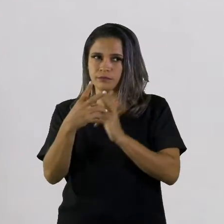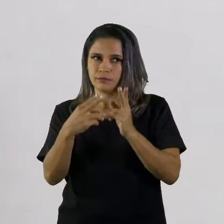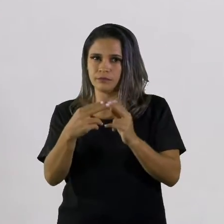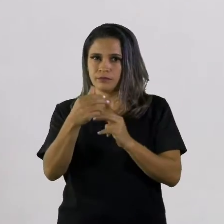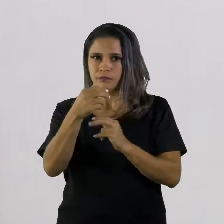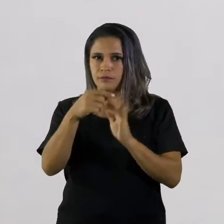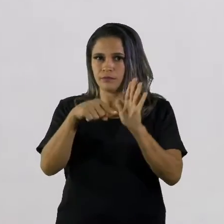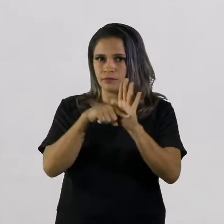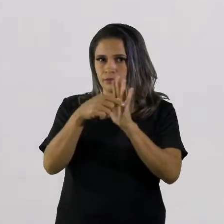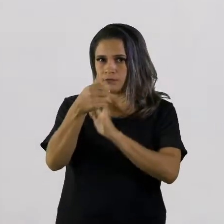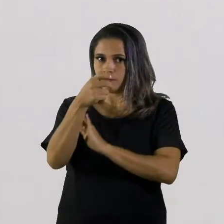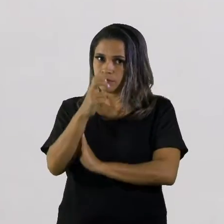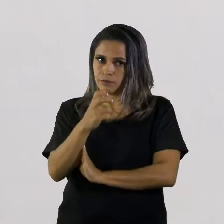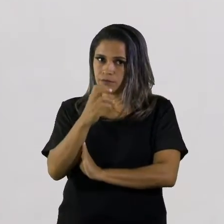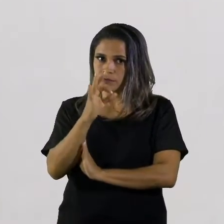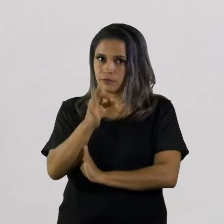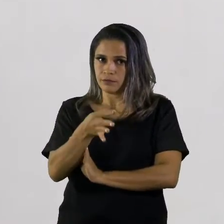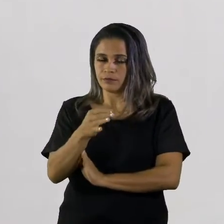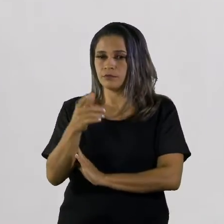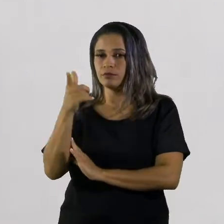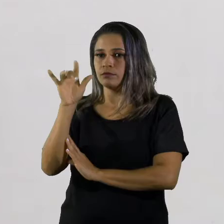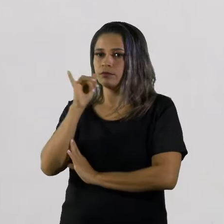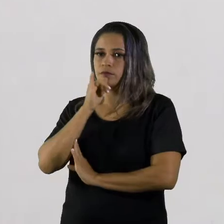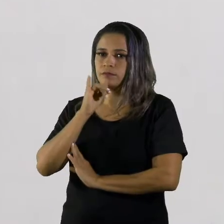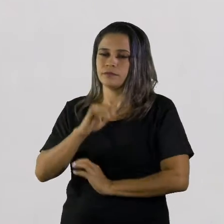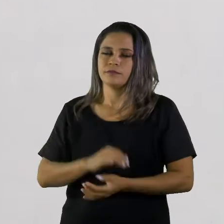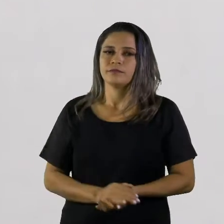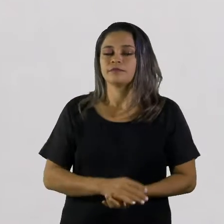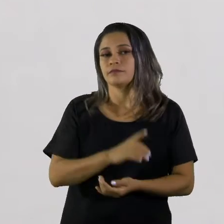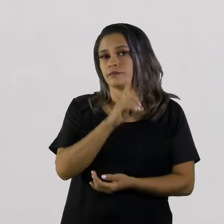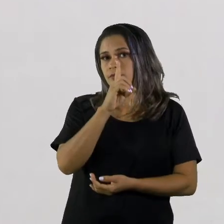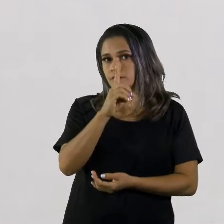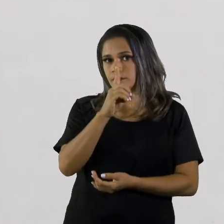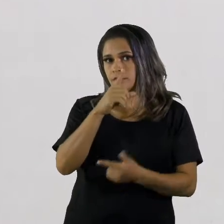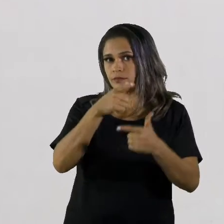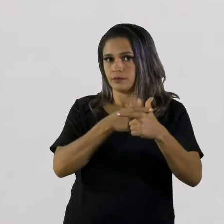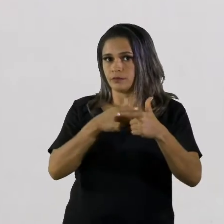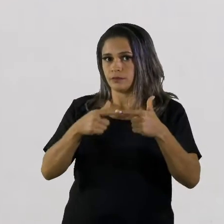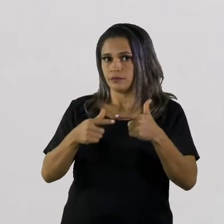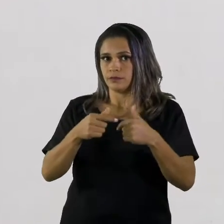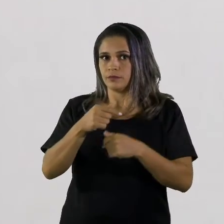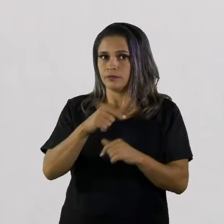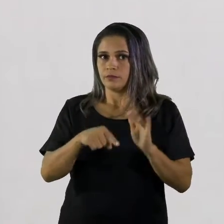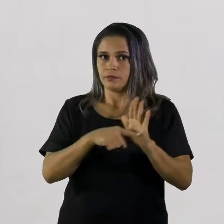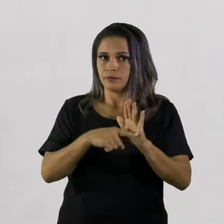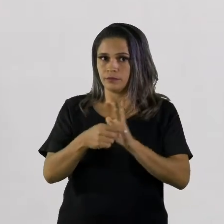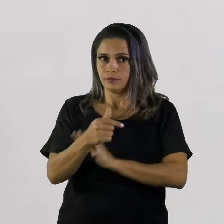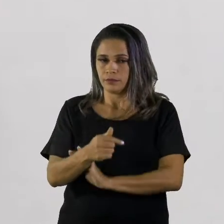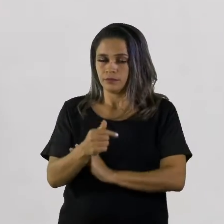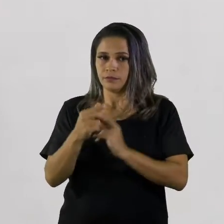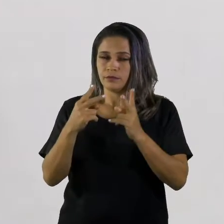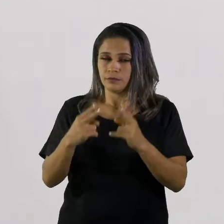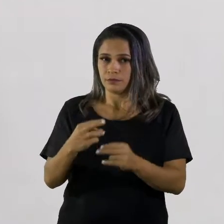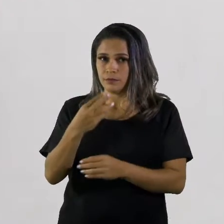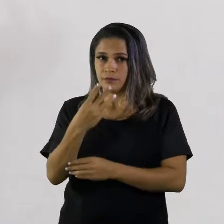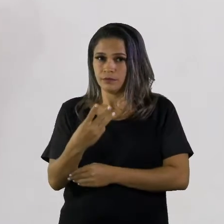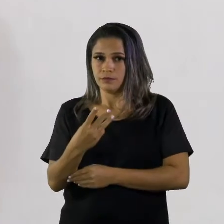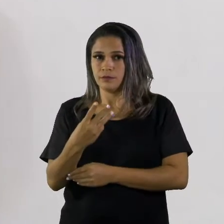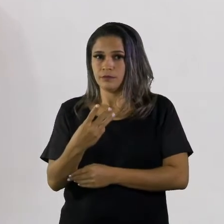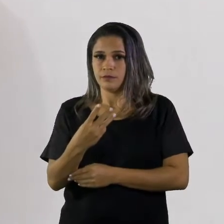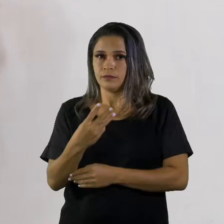Certo? Um outro exemplo. D dividido por menos 7 é igual a 3.